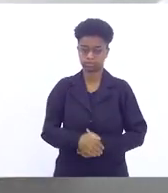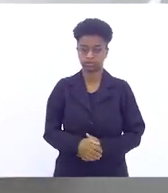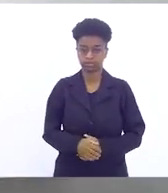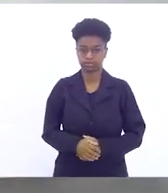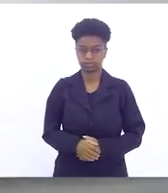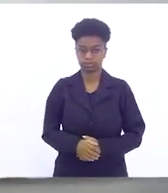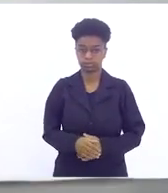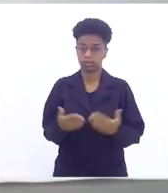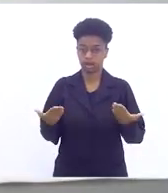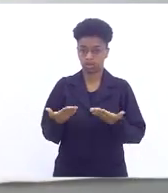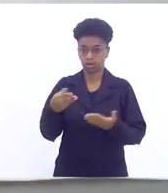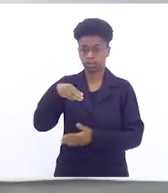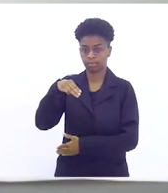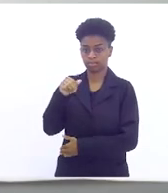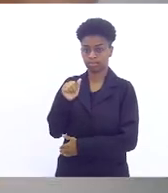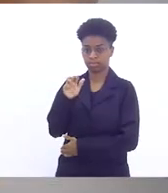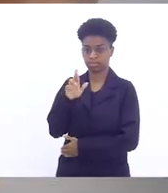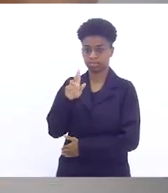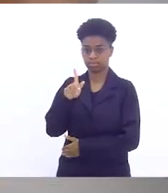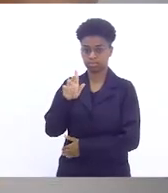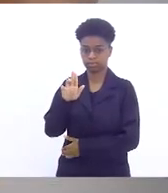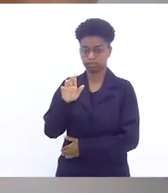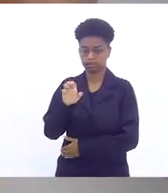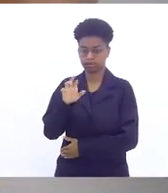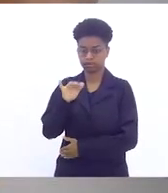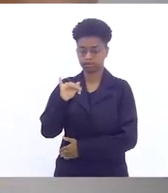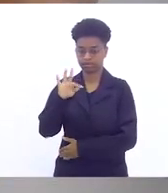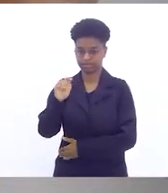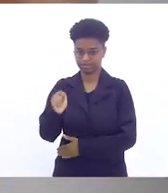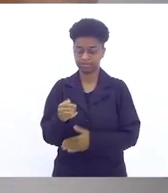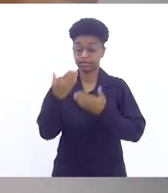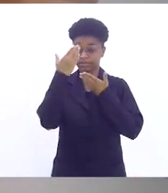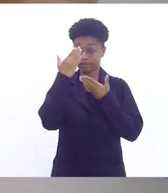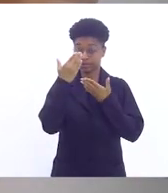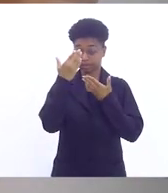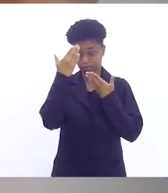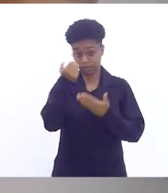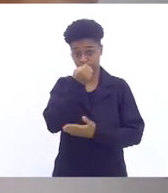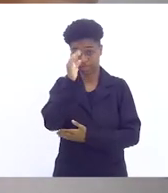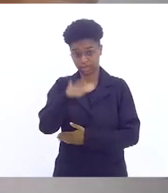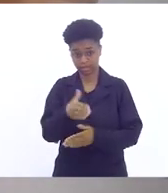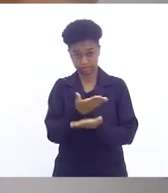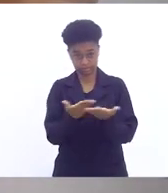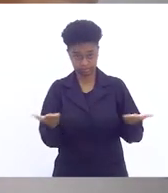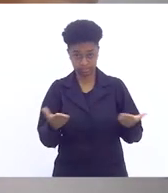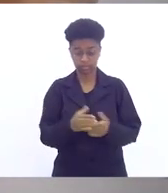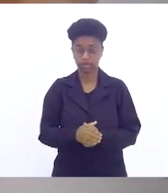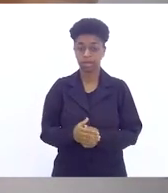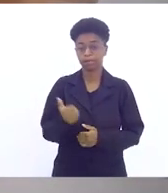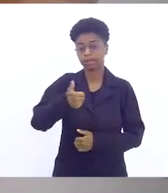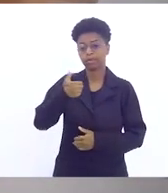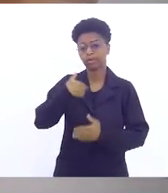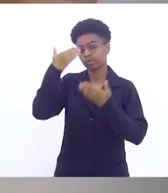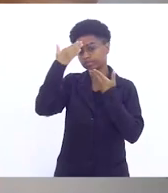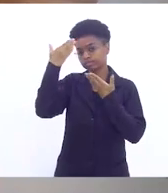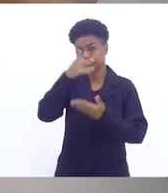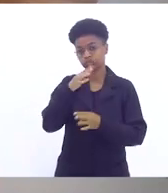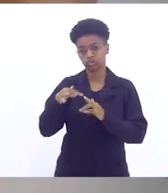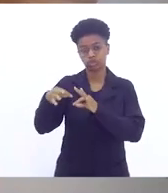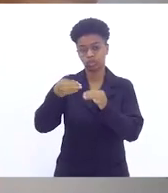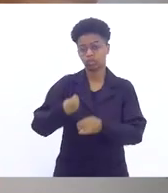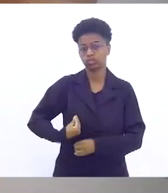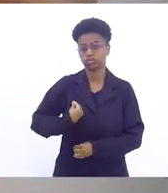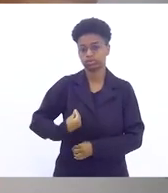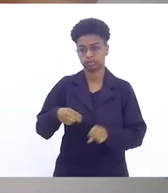Doutora Marguerita por gentileza Olá boa tarde a todos primeiro eu quero agradecer aos presentes aqui